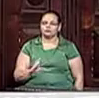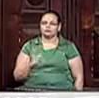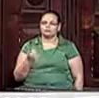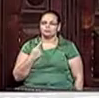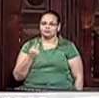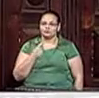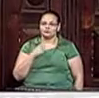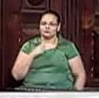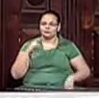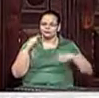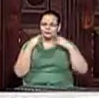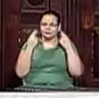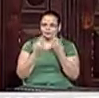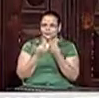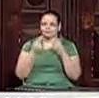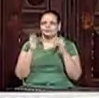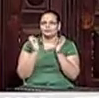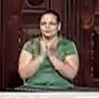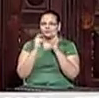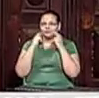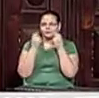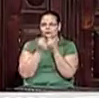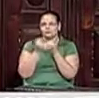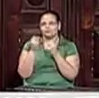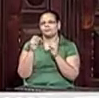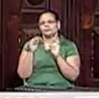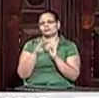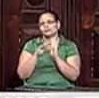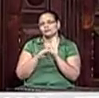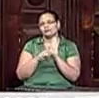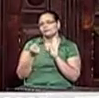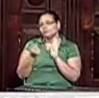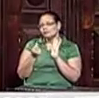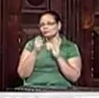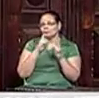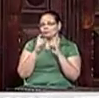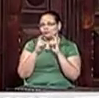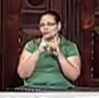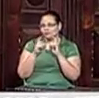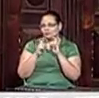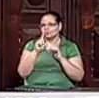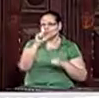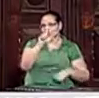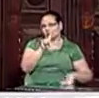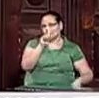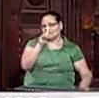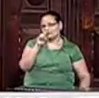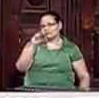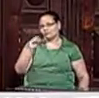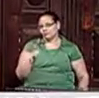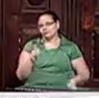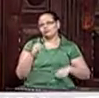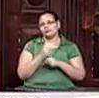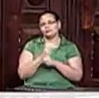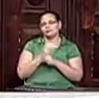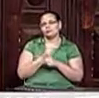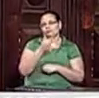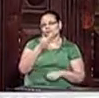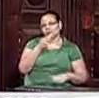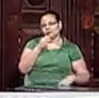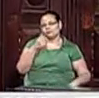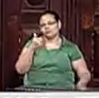tivemos reunião da Comissão de Orçamento para discutir a LDO de 2018 e também